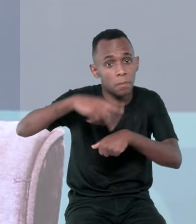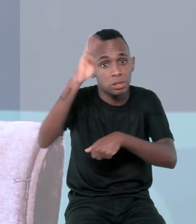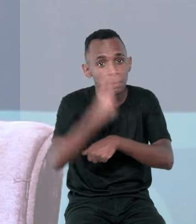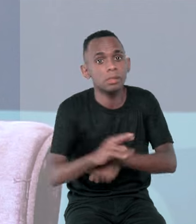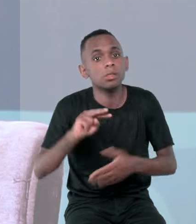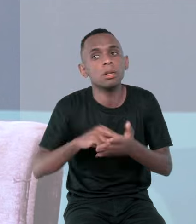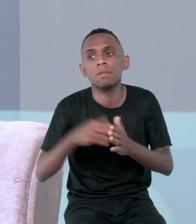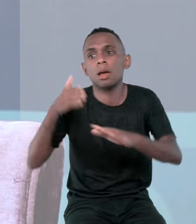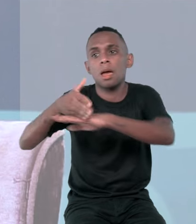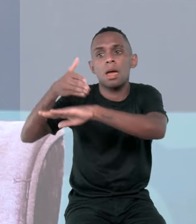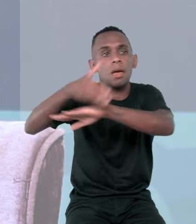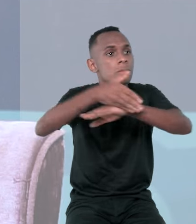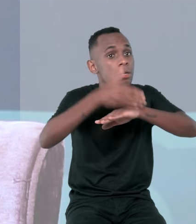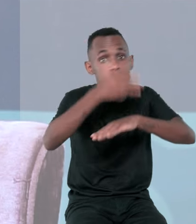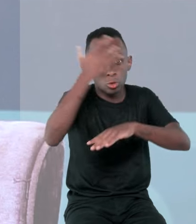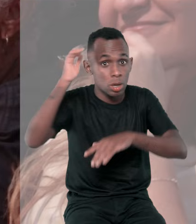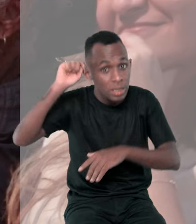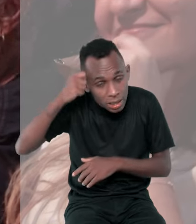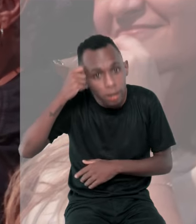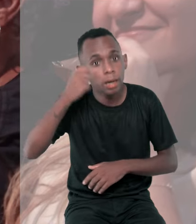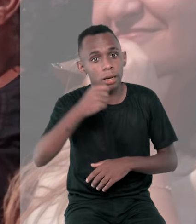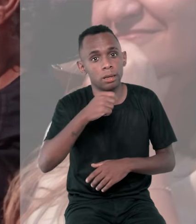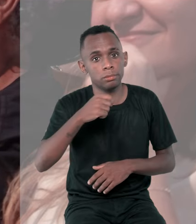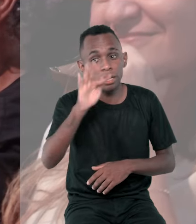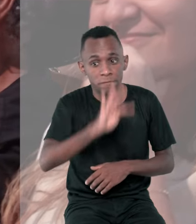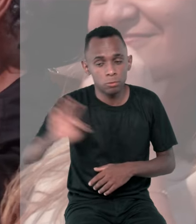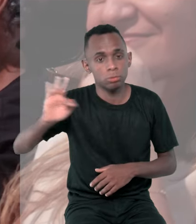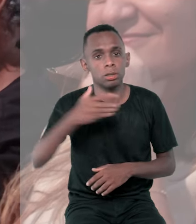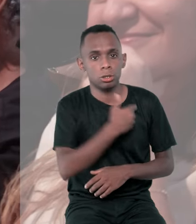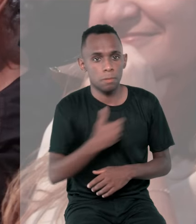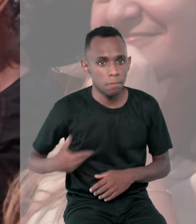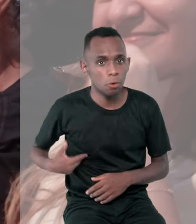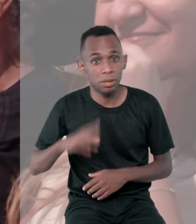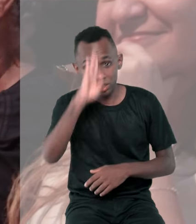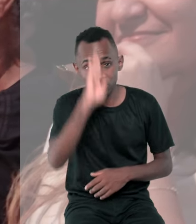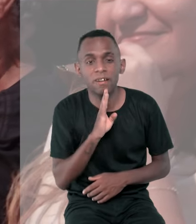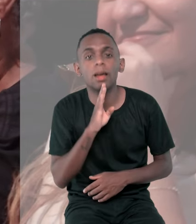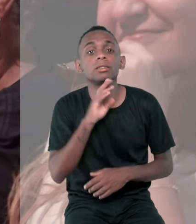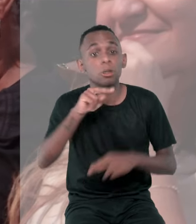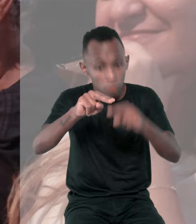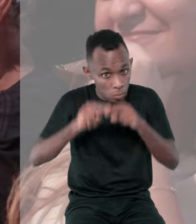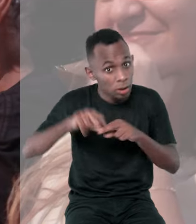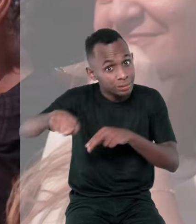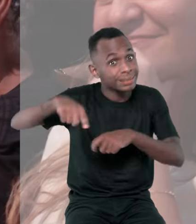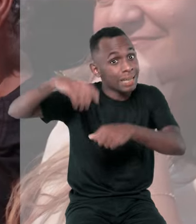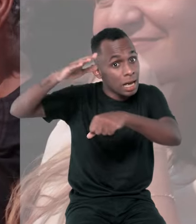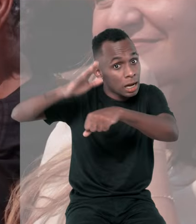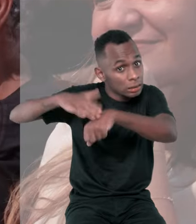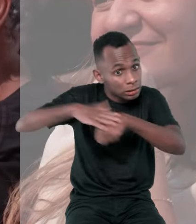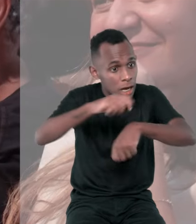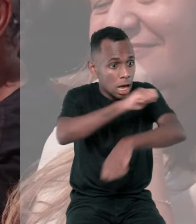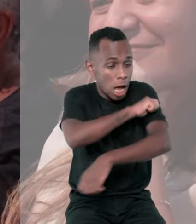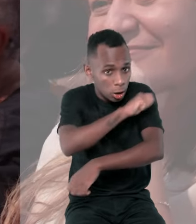a entrada de pessoas negras na universidade pública. É por causa desses alunos que entraram pelo sistema